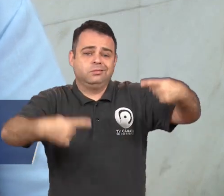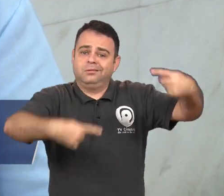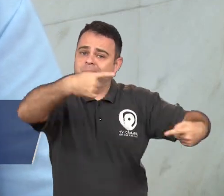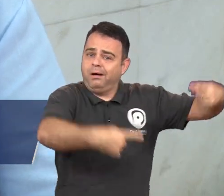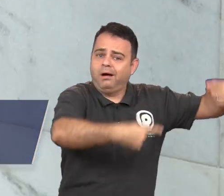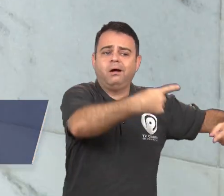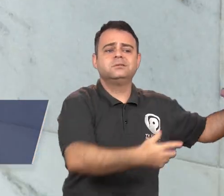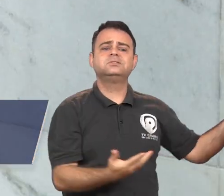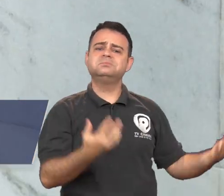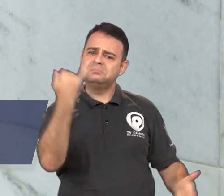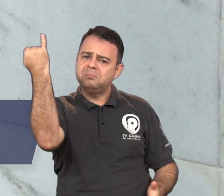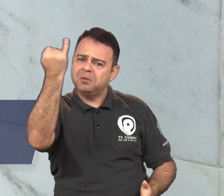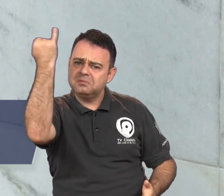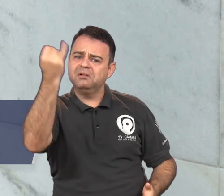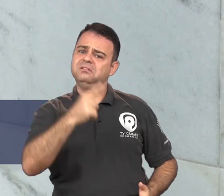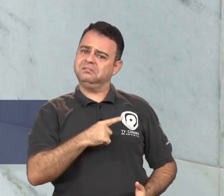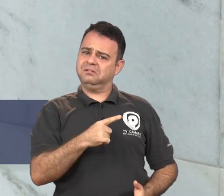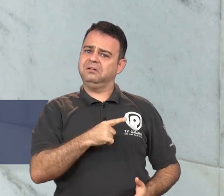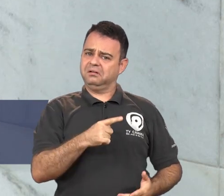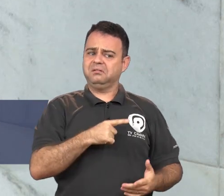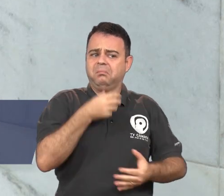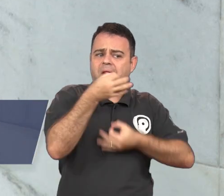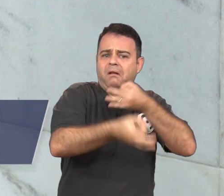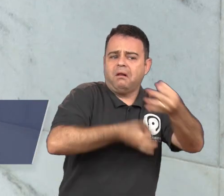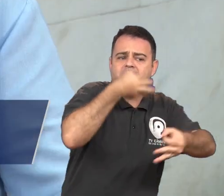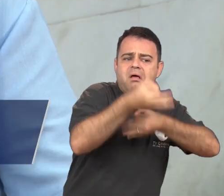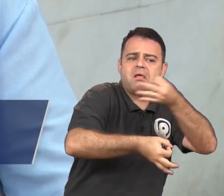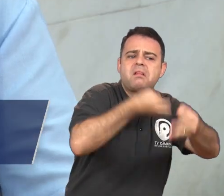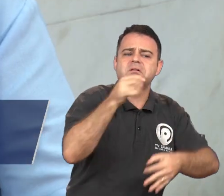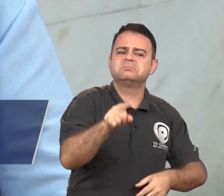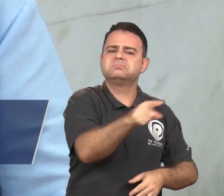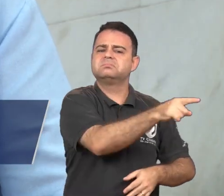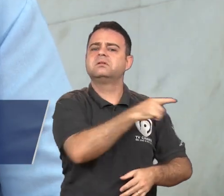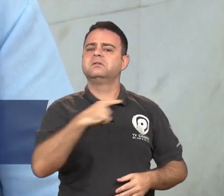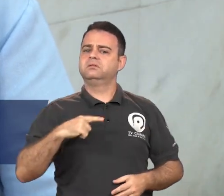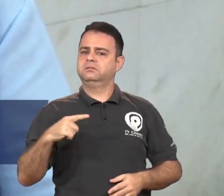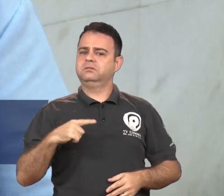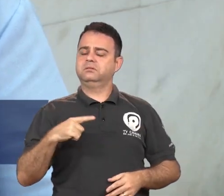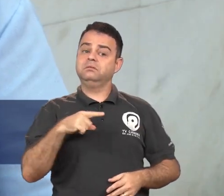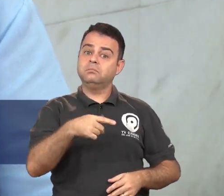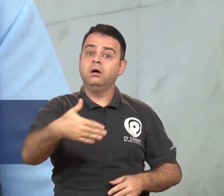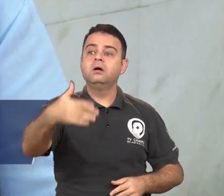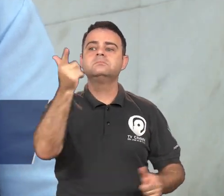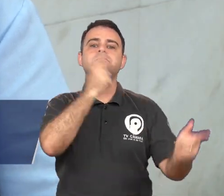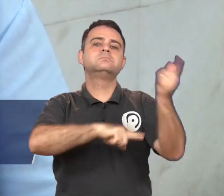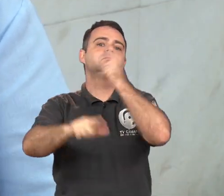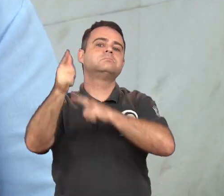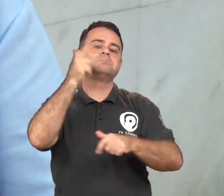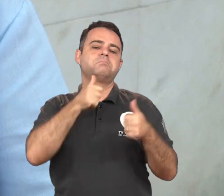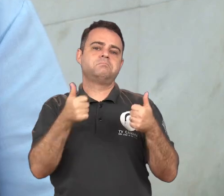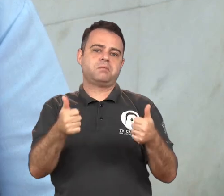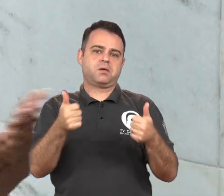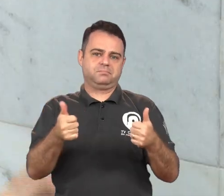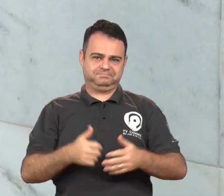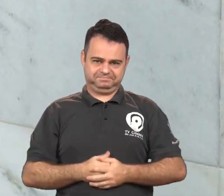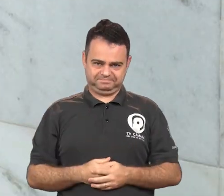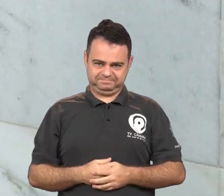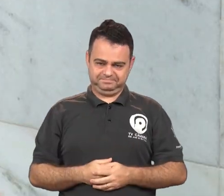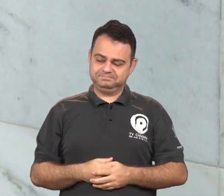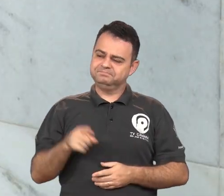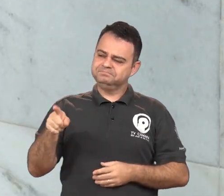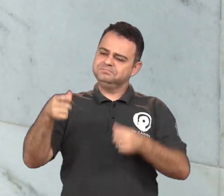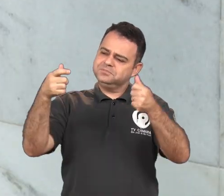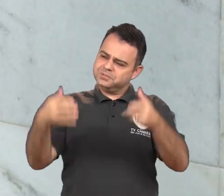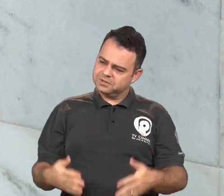isso é importante. Isso é muito importante. É isso que faz com que dê bons resultados. Vereadora, a senhora citou